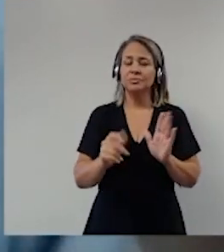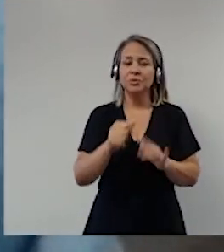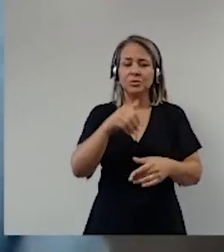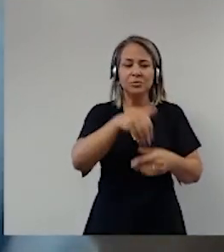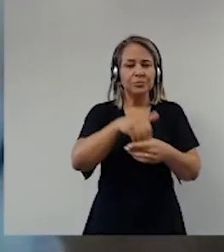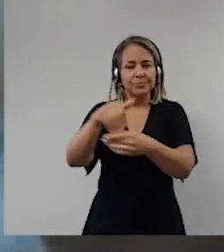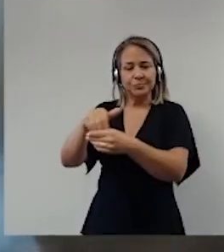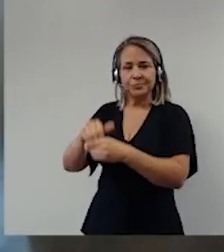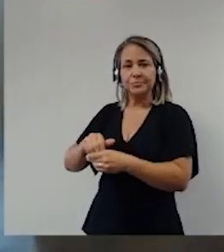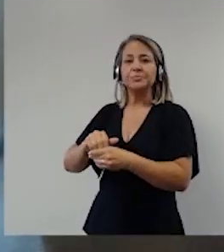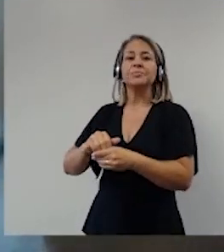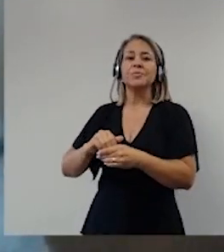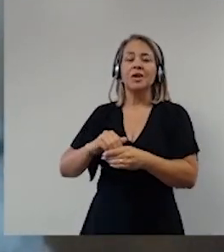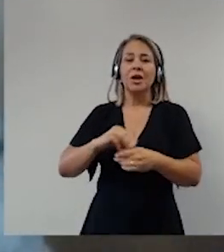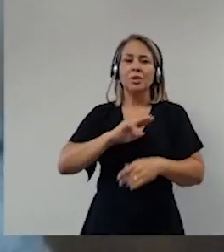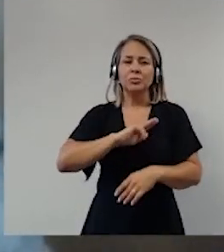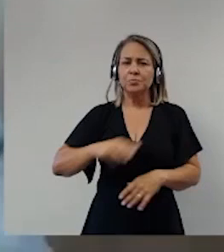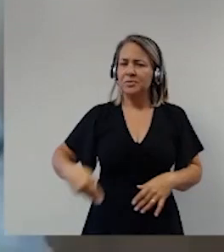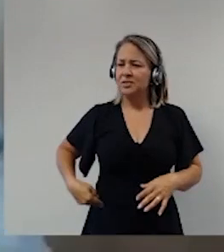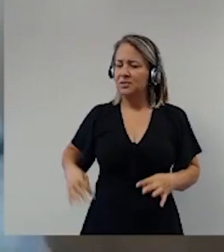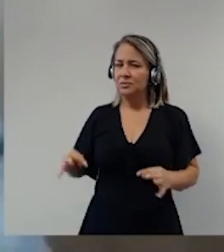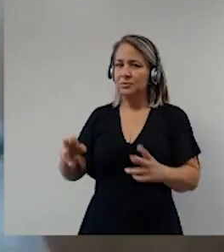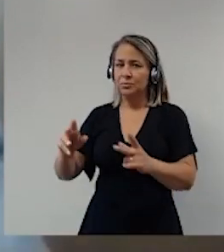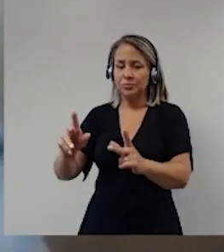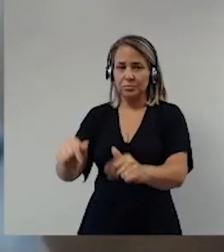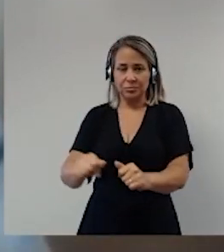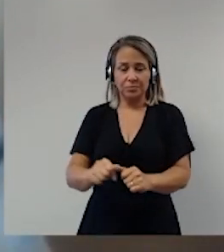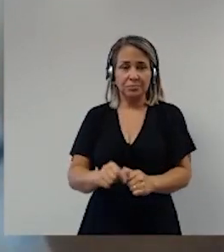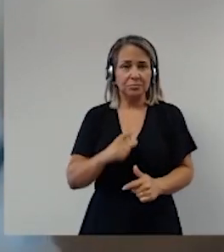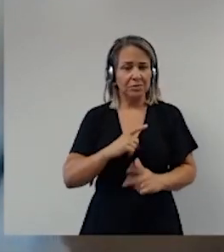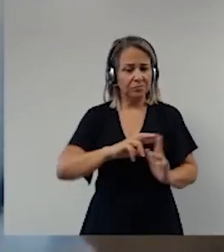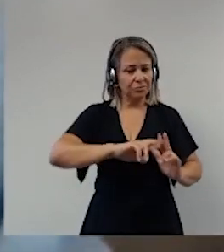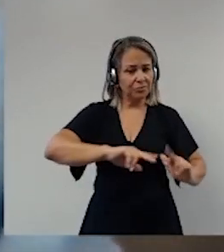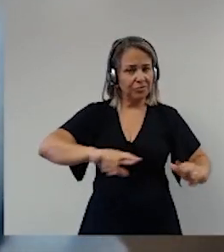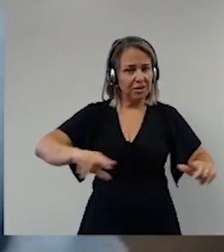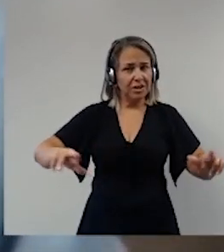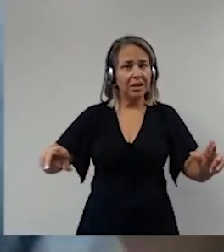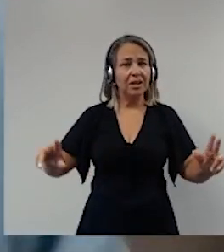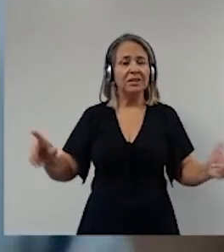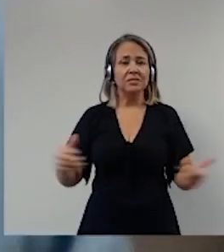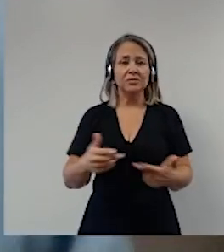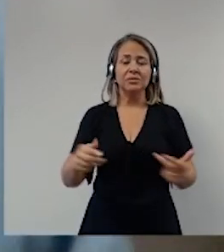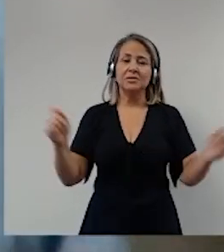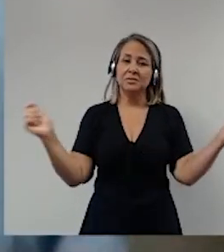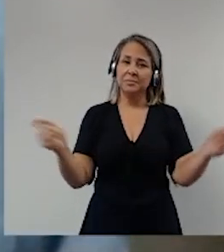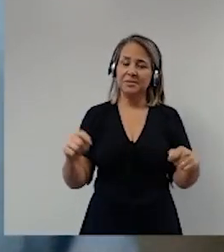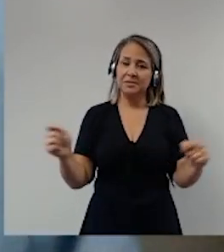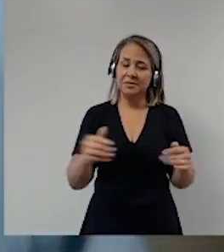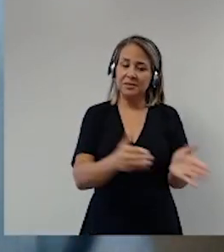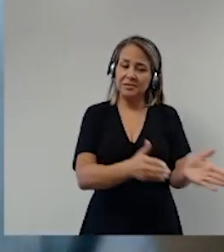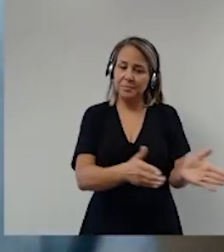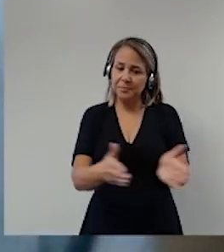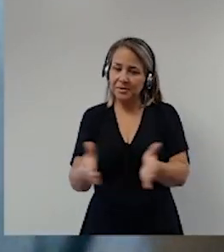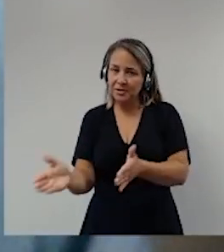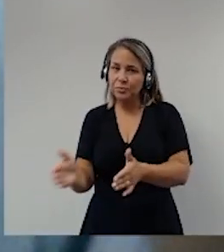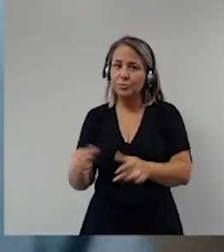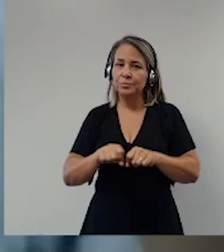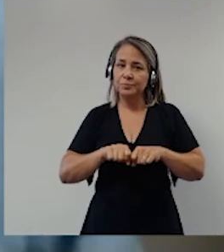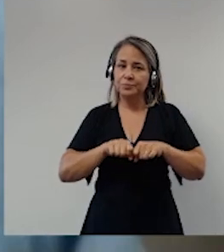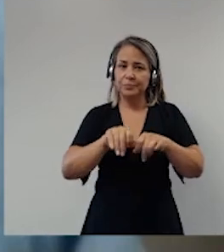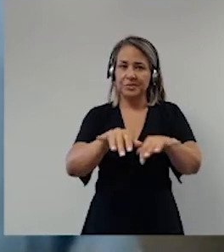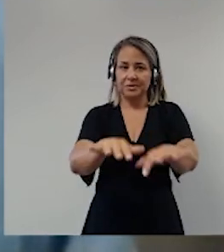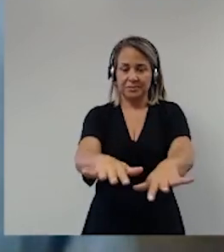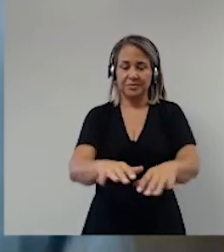dos ministros divergentes. Enfim, são várias medidas que estão sendo necessárias nesse período de